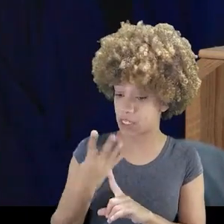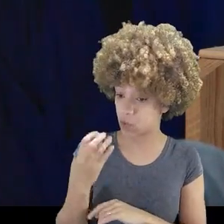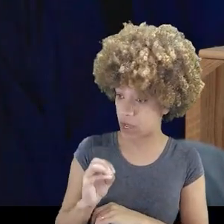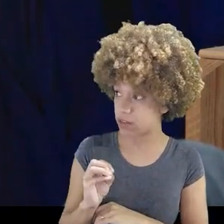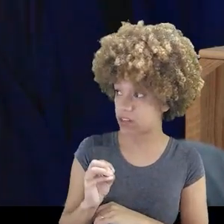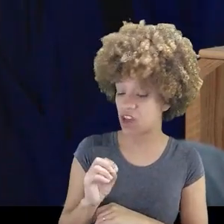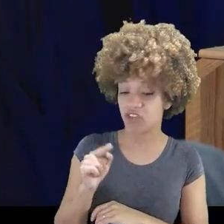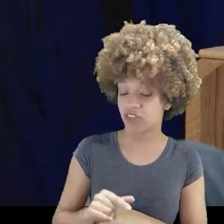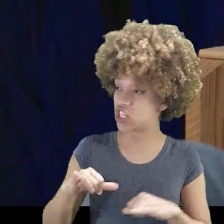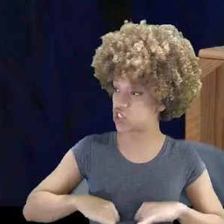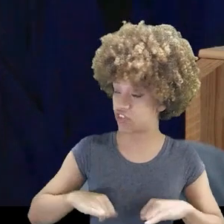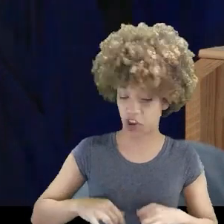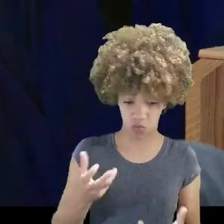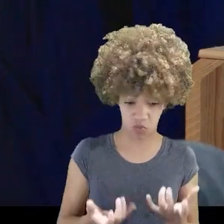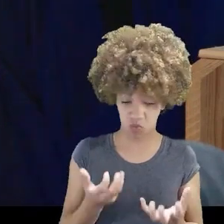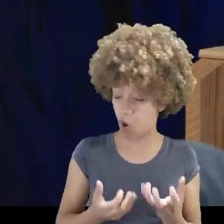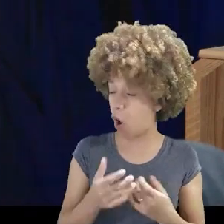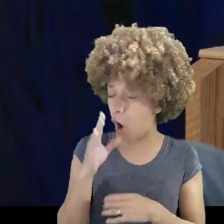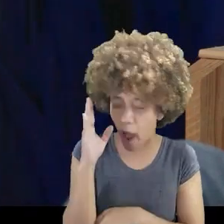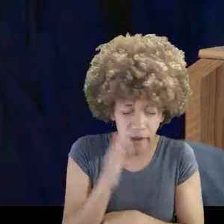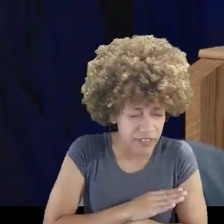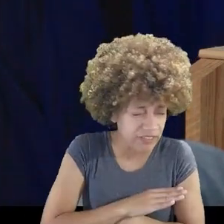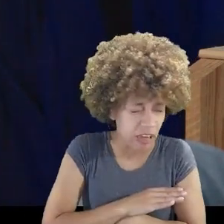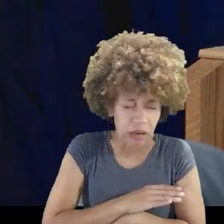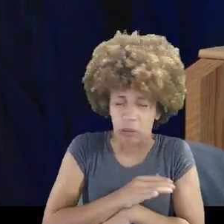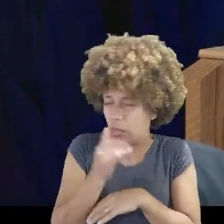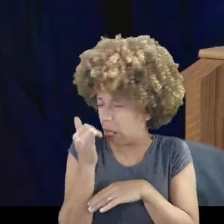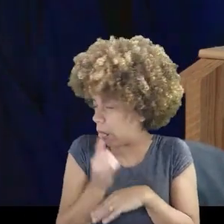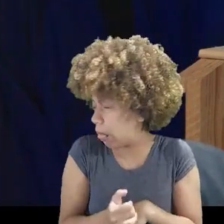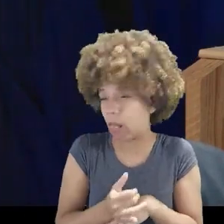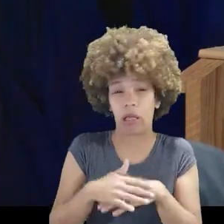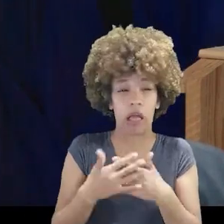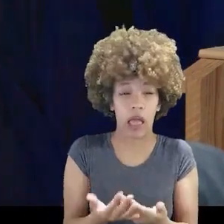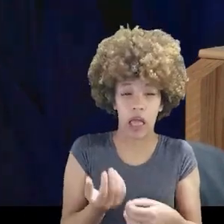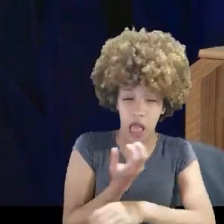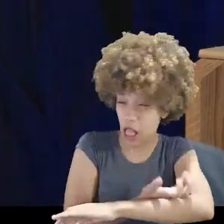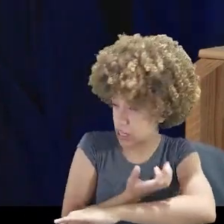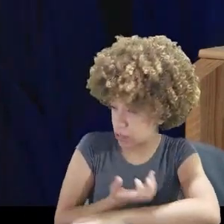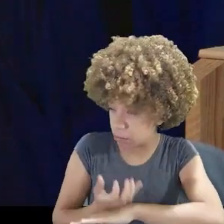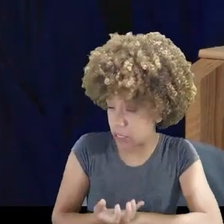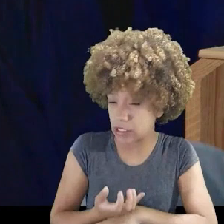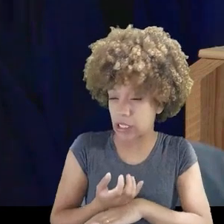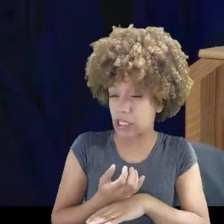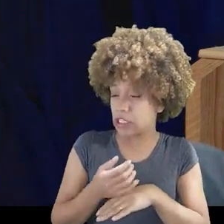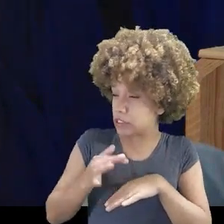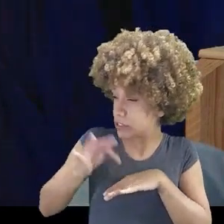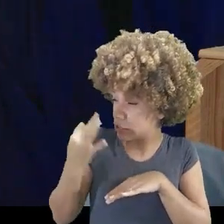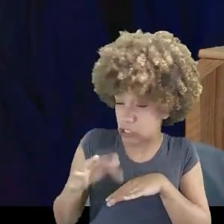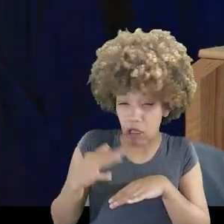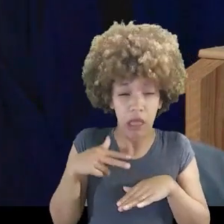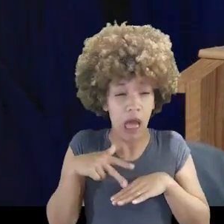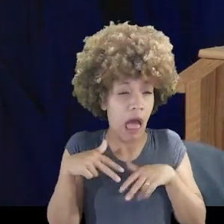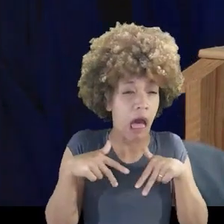anos vai ficar nos quintos dos inferno é o lugar horrível cheio de merda não tem as plantas são cheios de espinho você